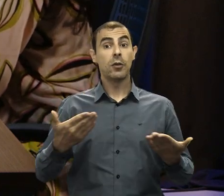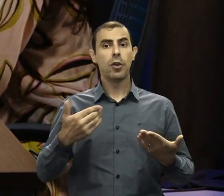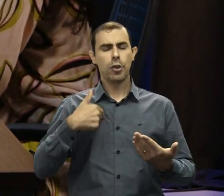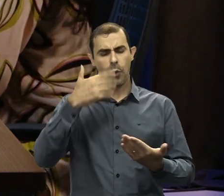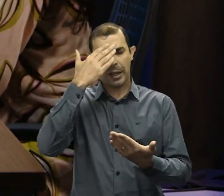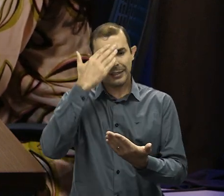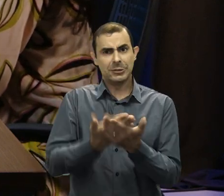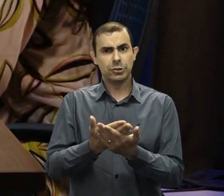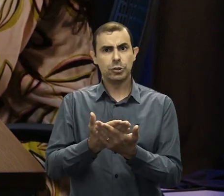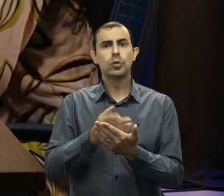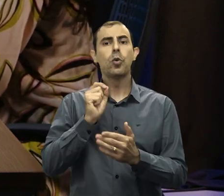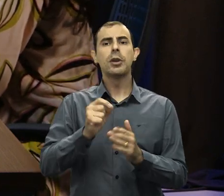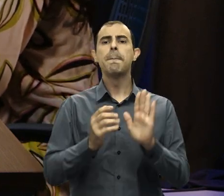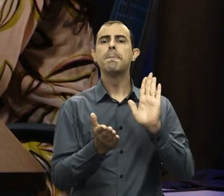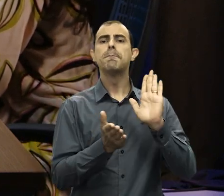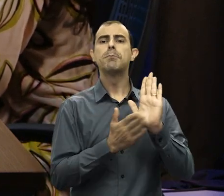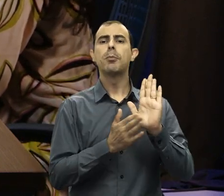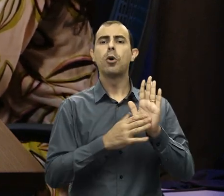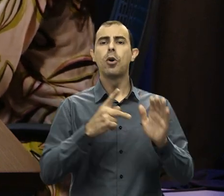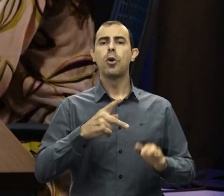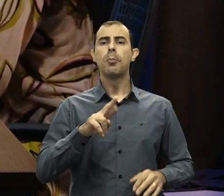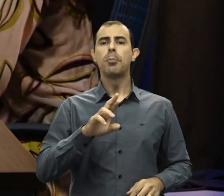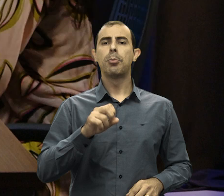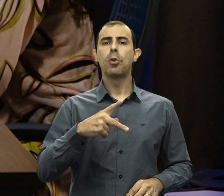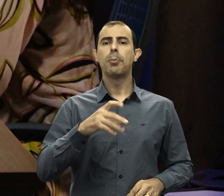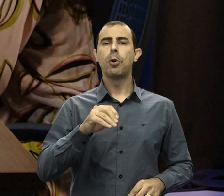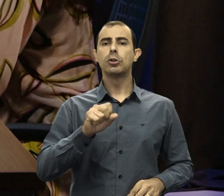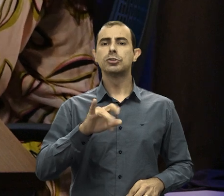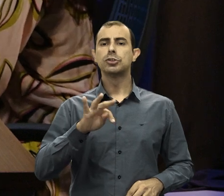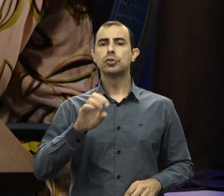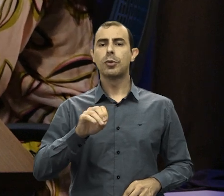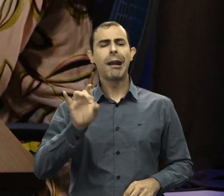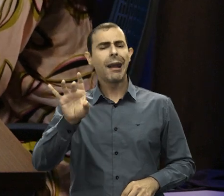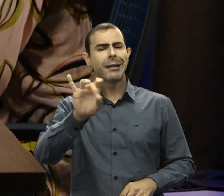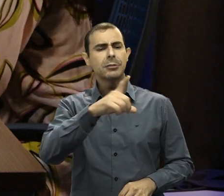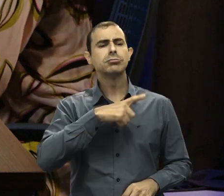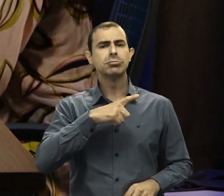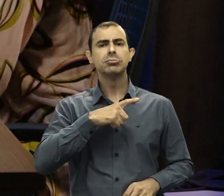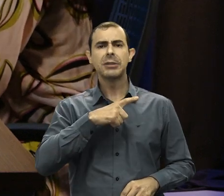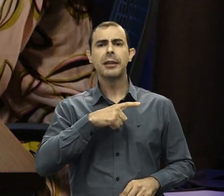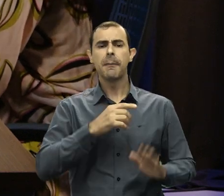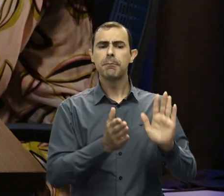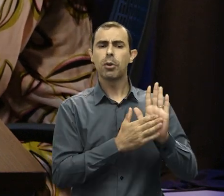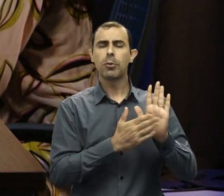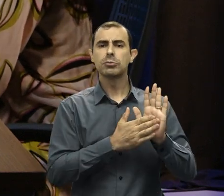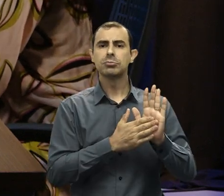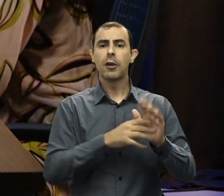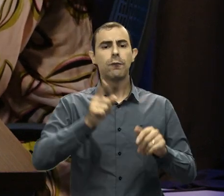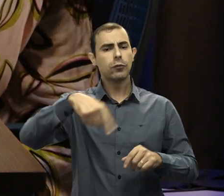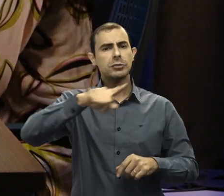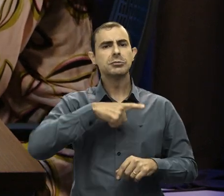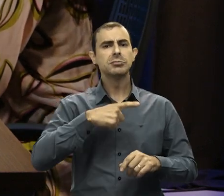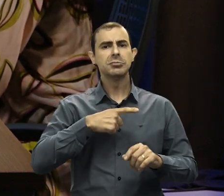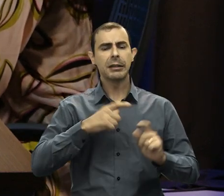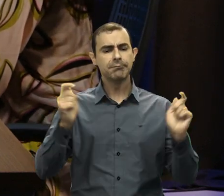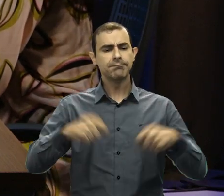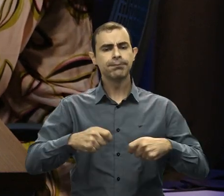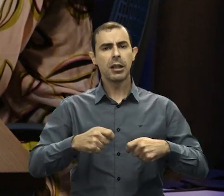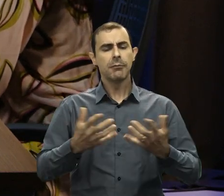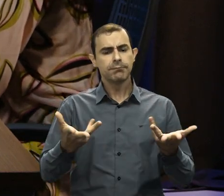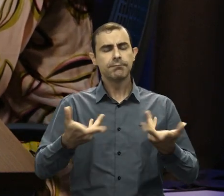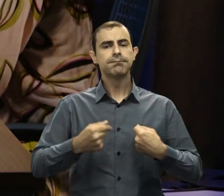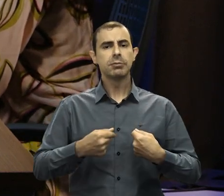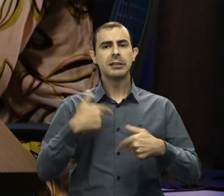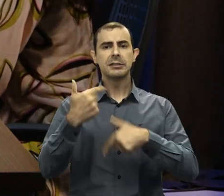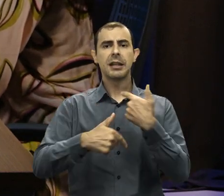acredito muito em propósito. E eu finalizo com isso, dizendo que cada pessoa tem um propósito. Deus colocou um dom para você fazer tão bem o seu trabalho, né,